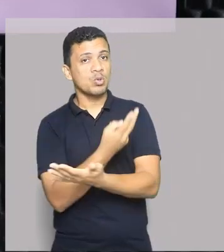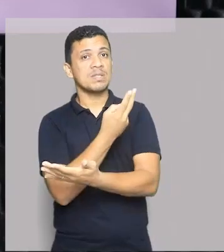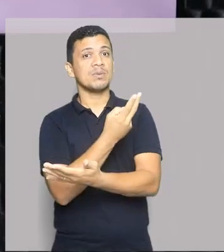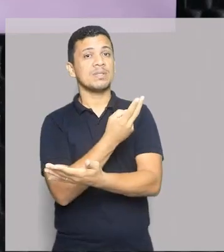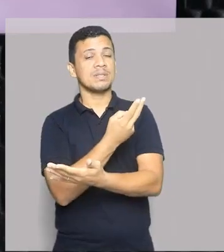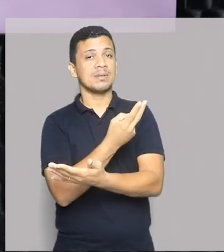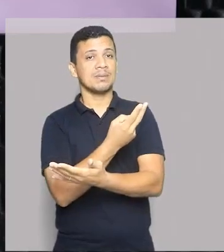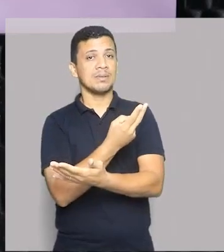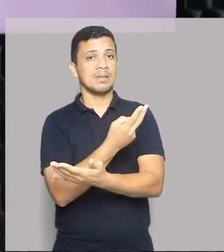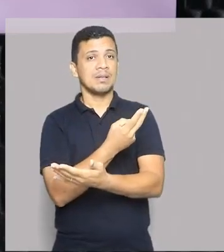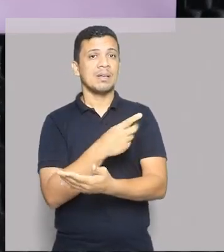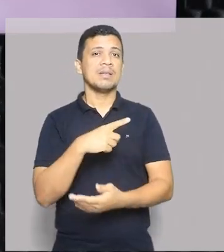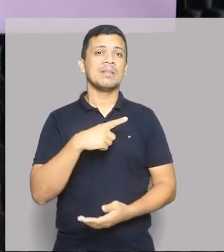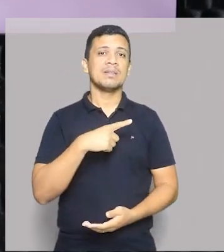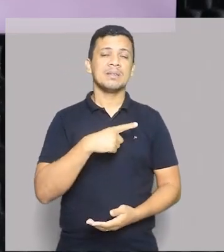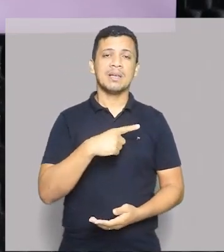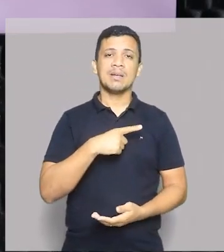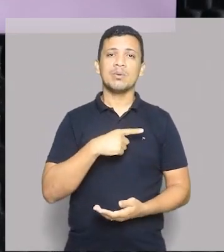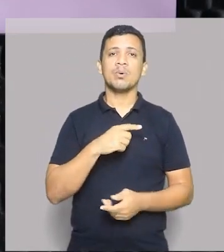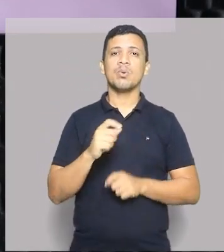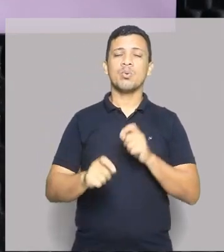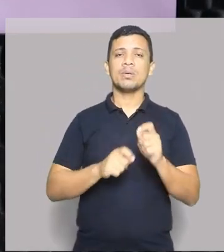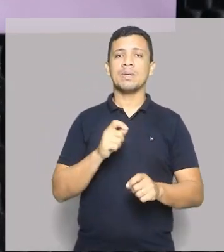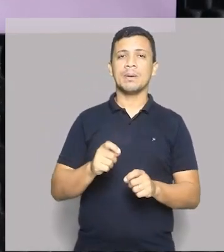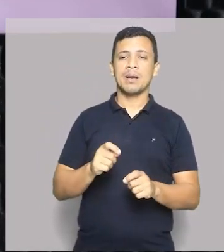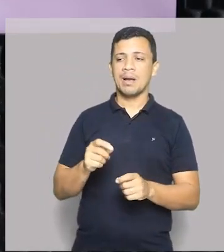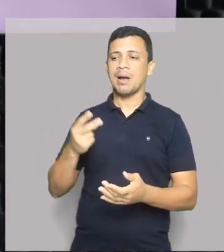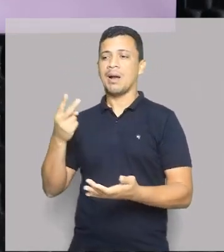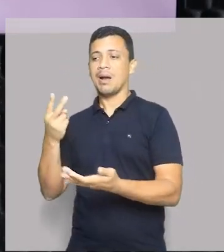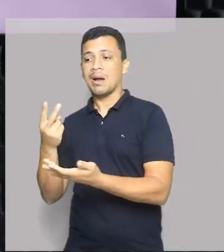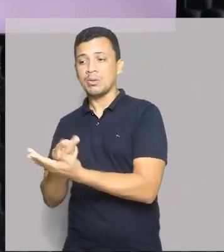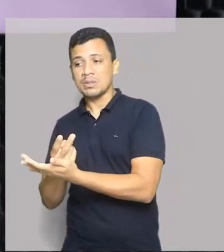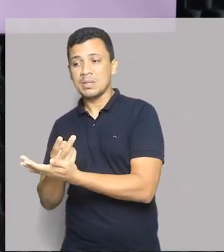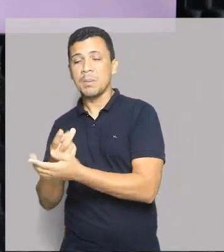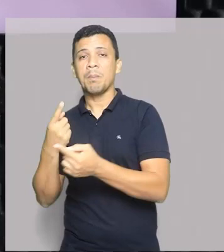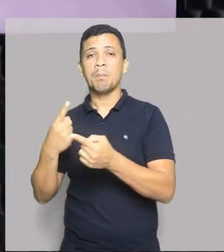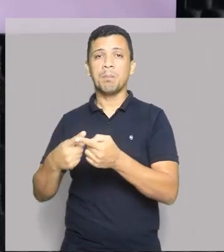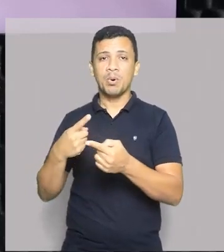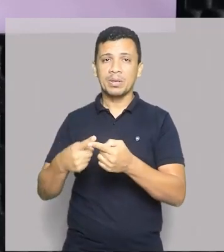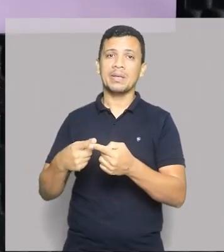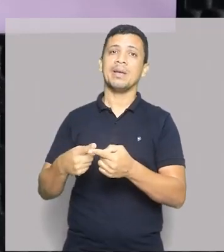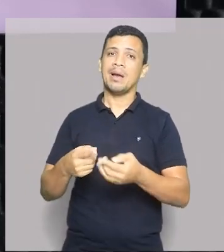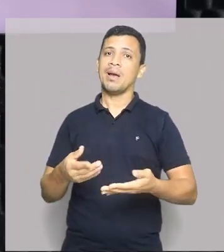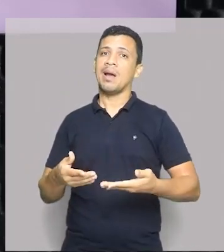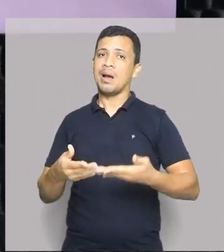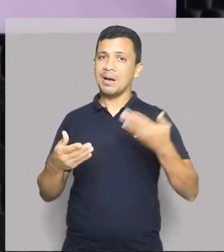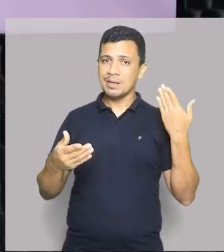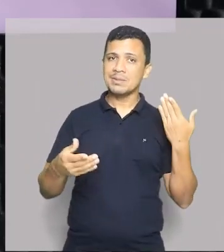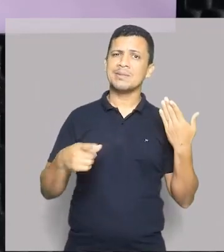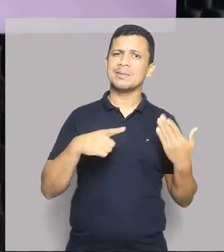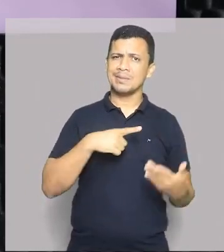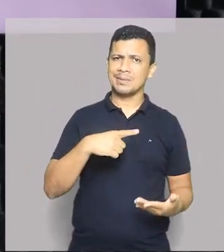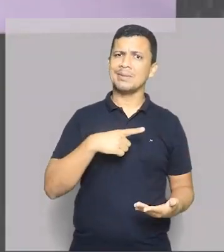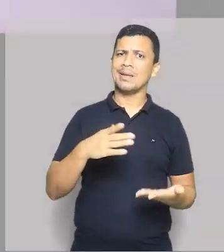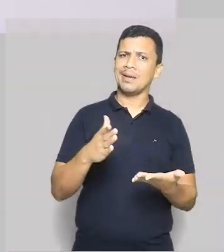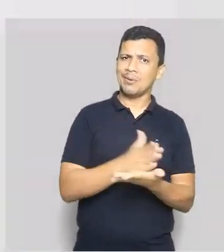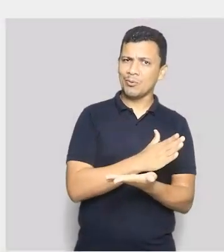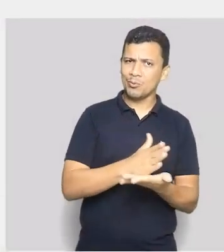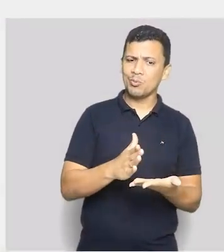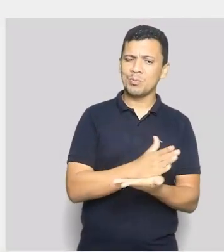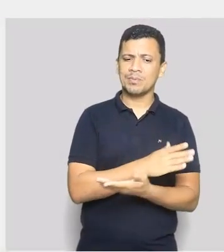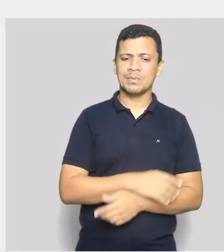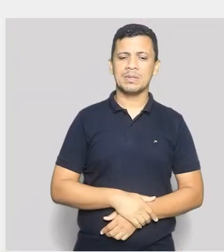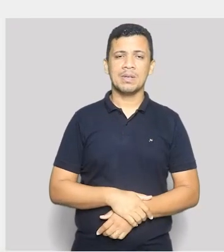existe uma consequência, assim como para toda consequência existe uma causa. Tudo bem? Então, preste atenção, quando se diz